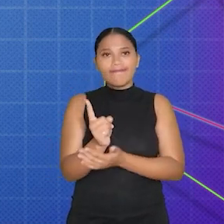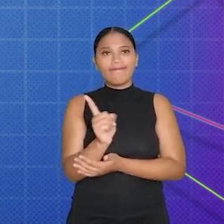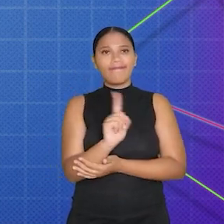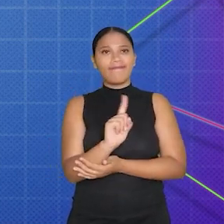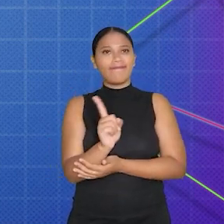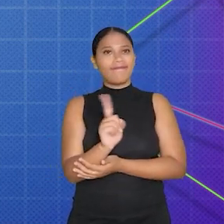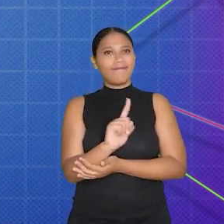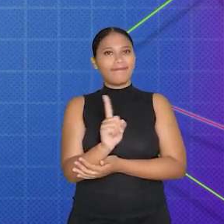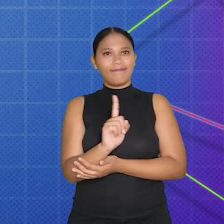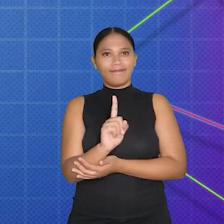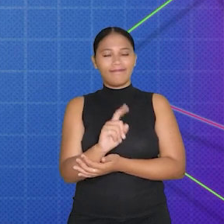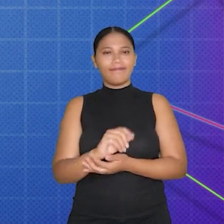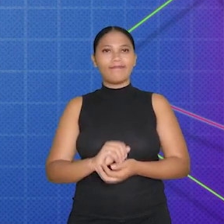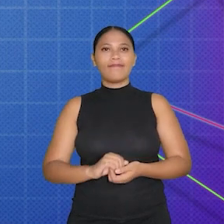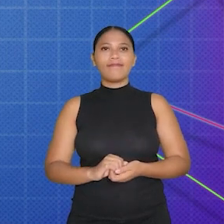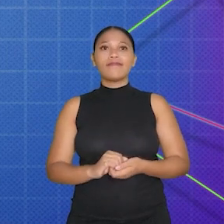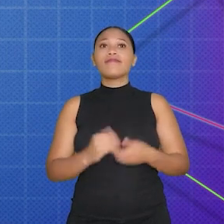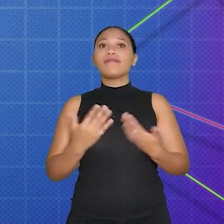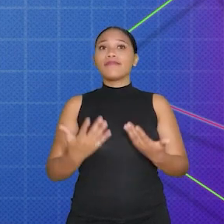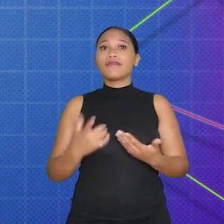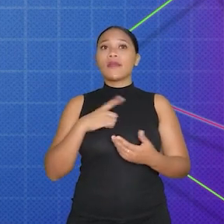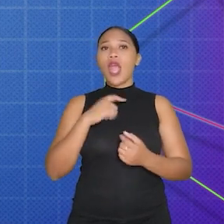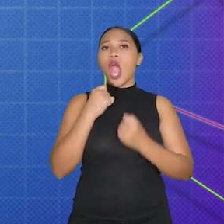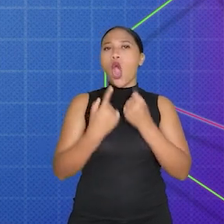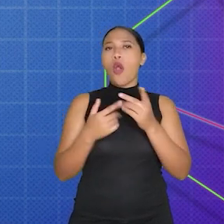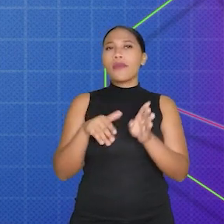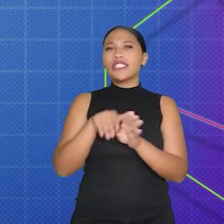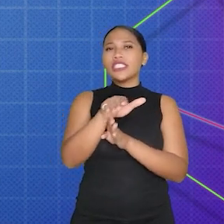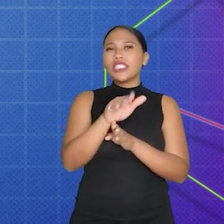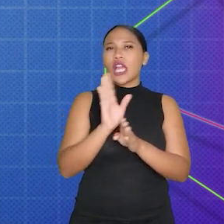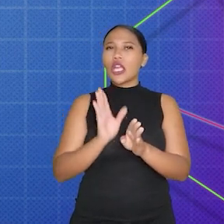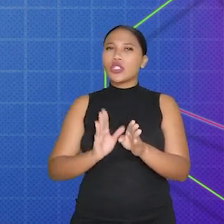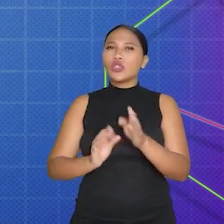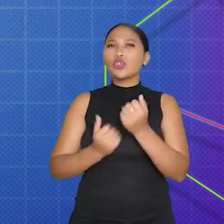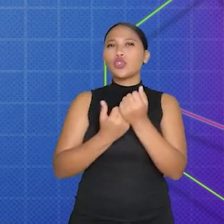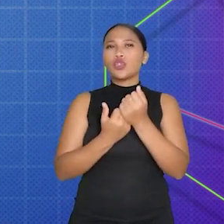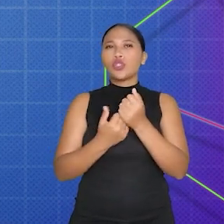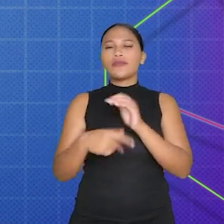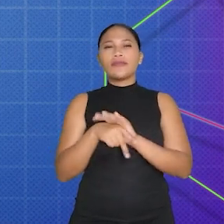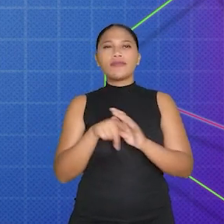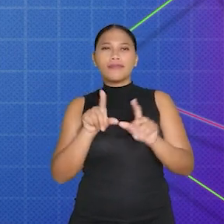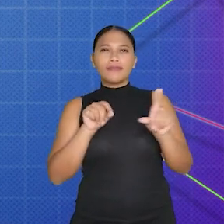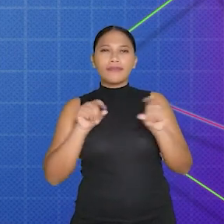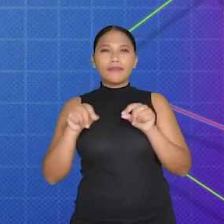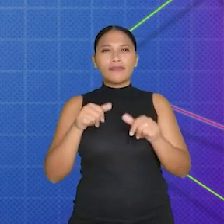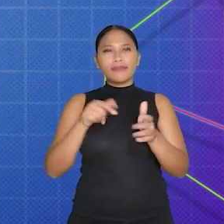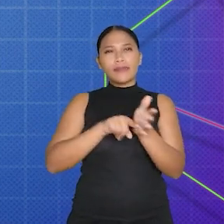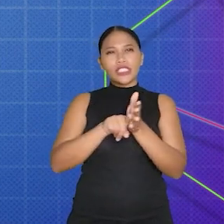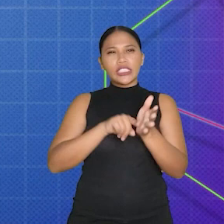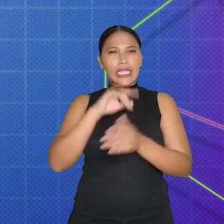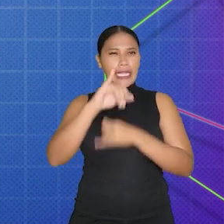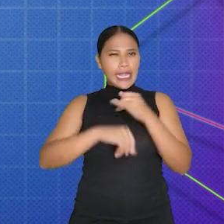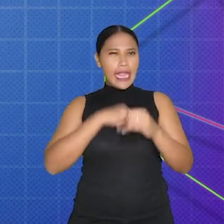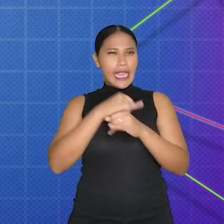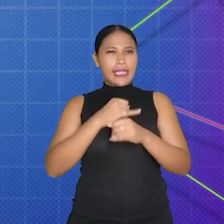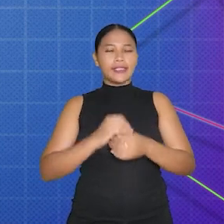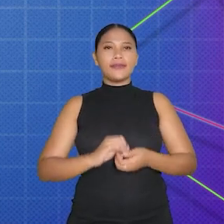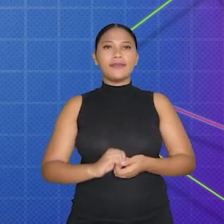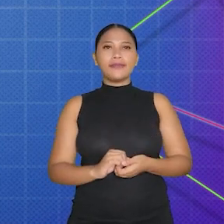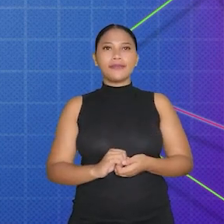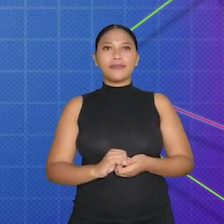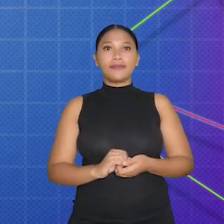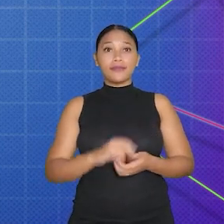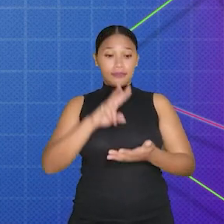disponíveis são confiáveis ou relevantes para a pesquisa em questão. Aqui estão algumas dicas para ajudá-lo a ler e filtrar resultados de pesquisa